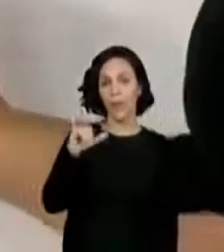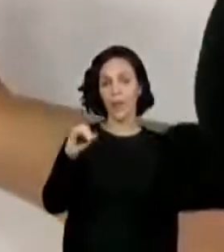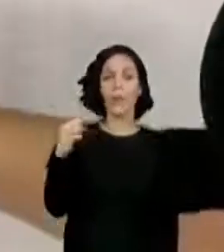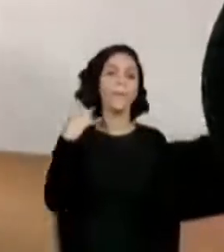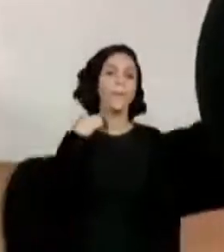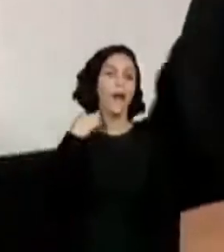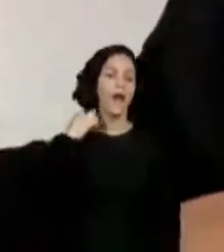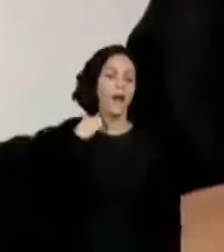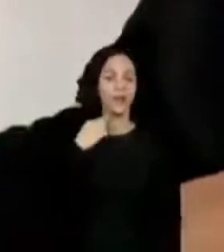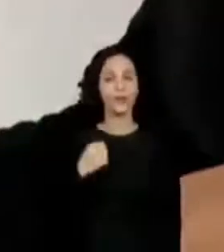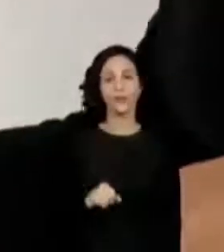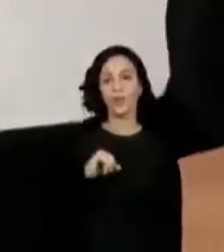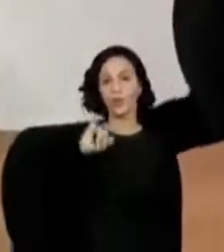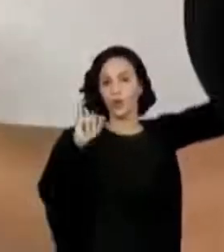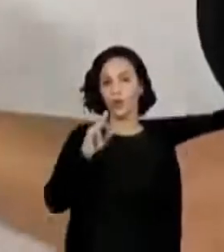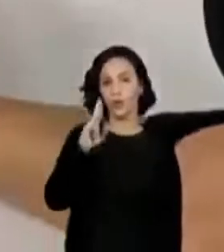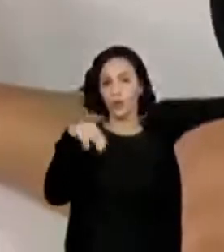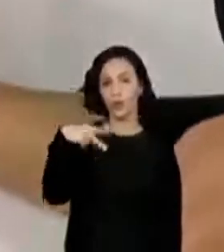junho,